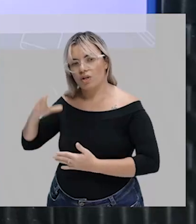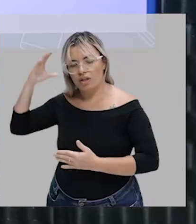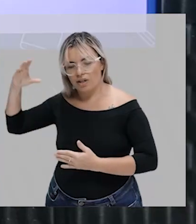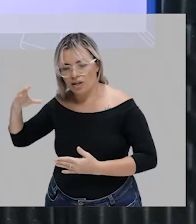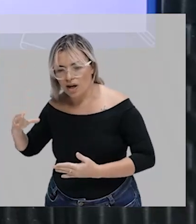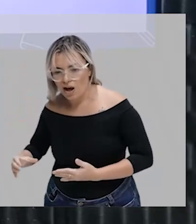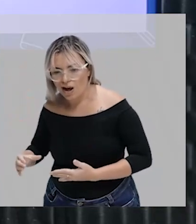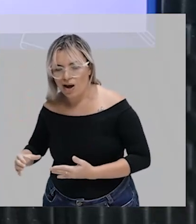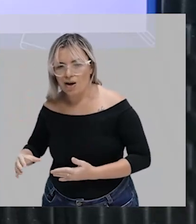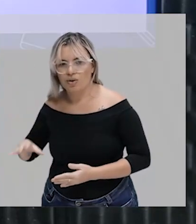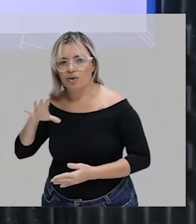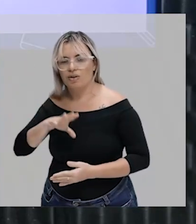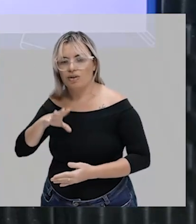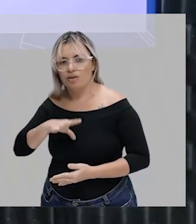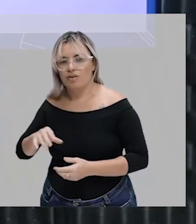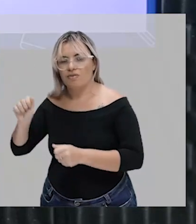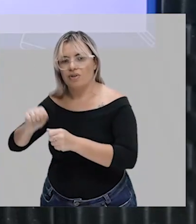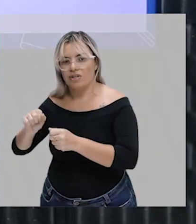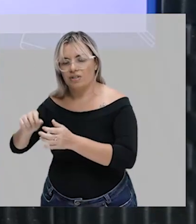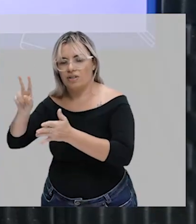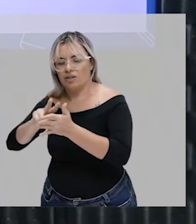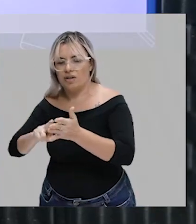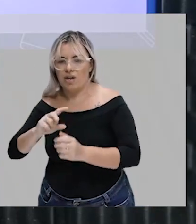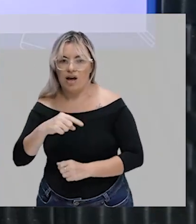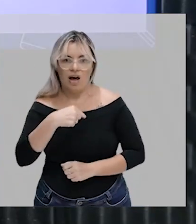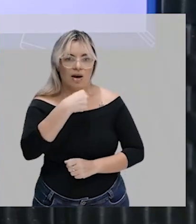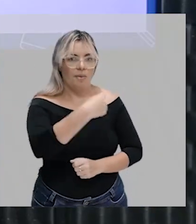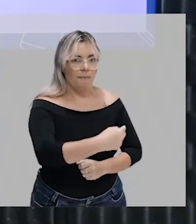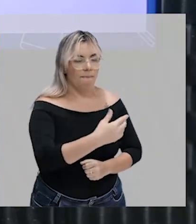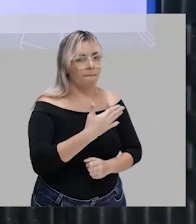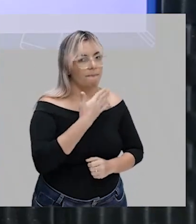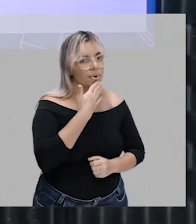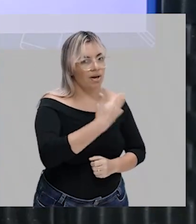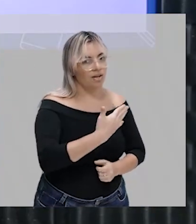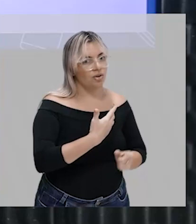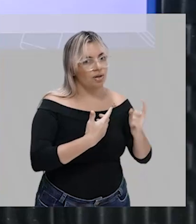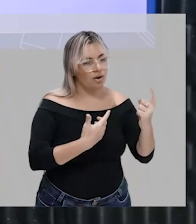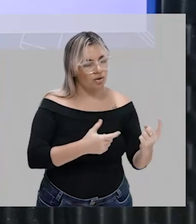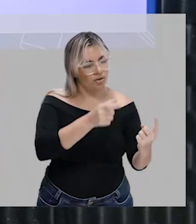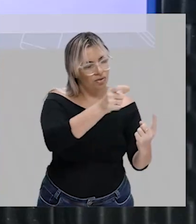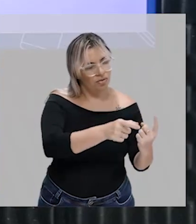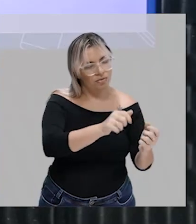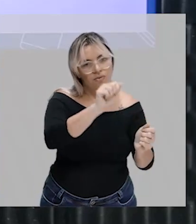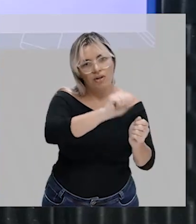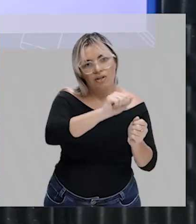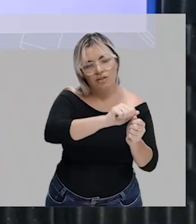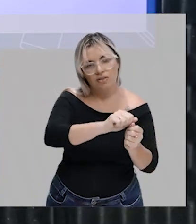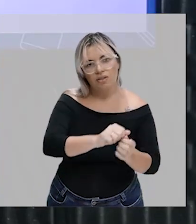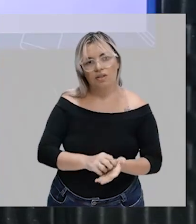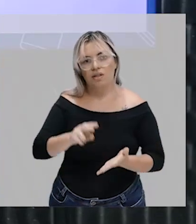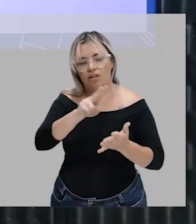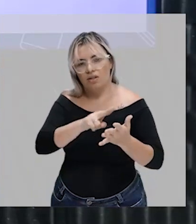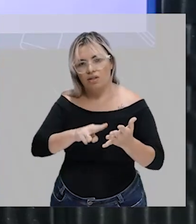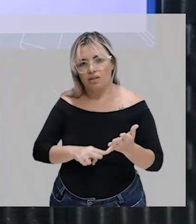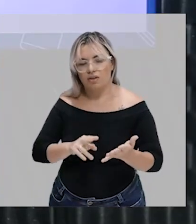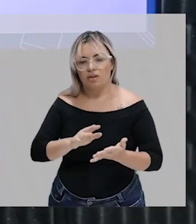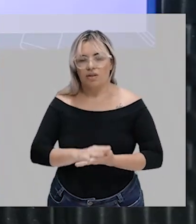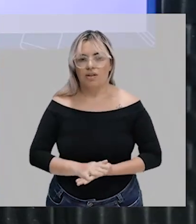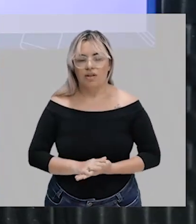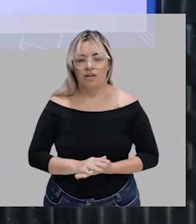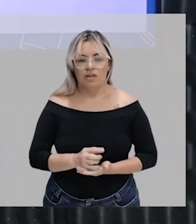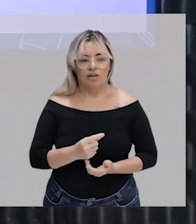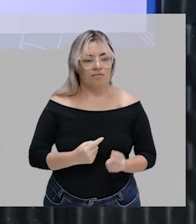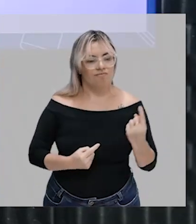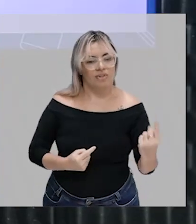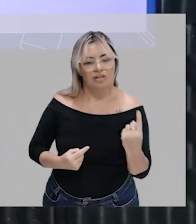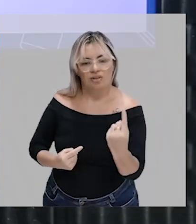leitura. Aí eu peço para uma outra colega fazer a mesma leitura. E cada um de nós vai falar a sua visão desse